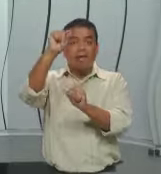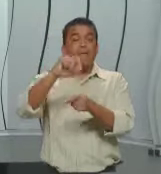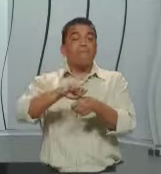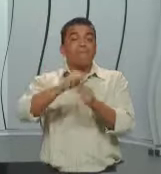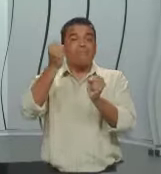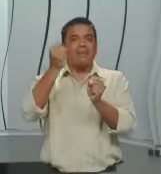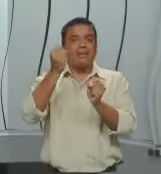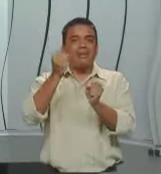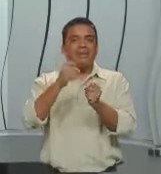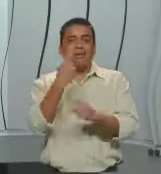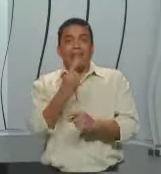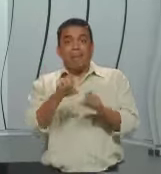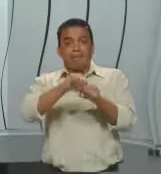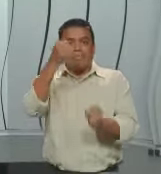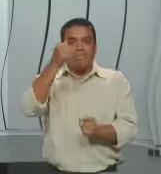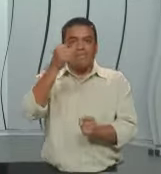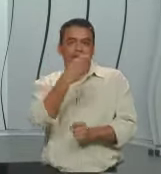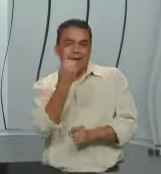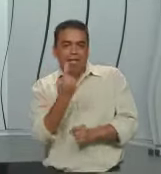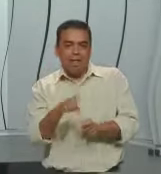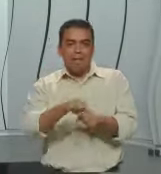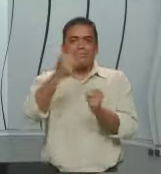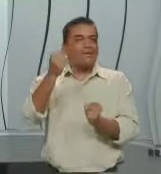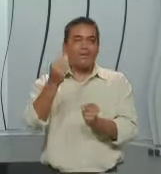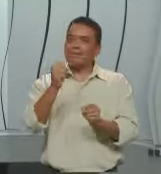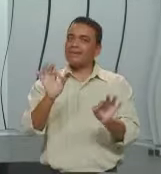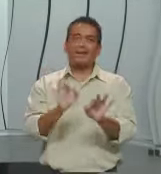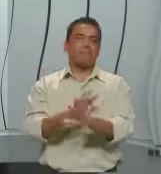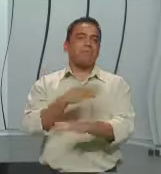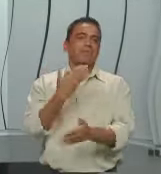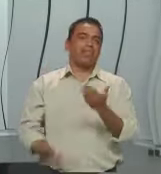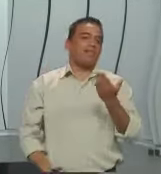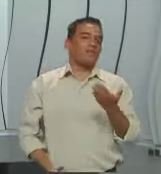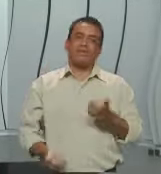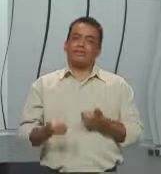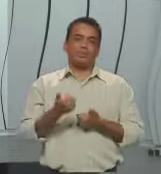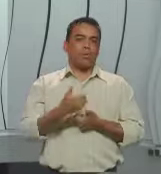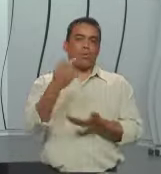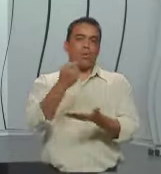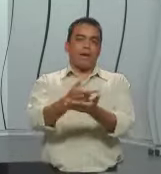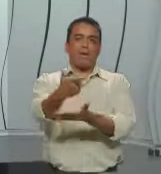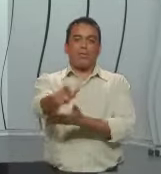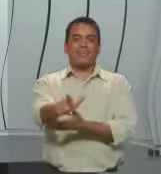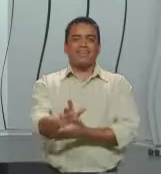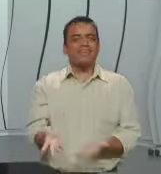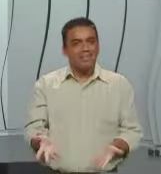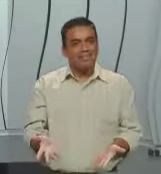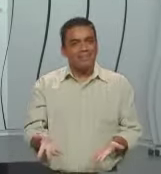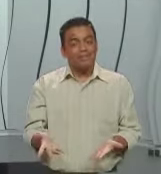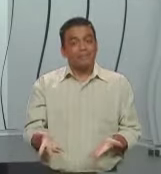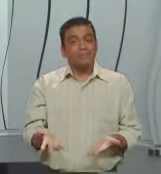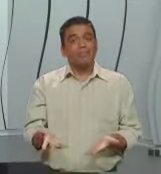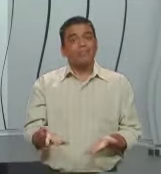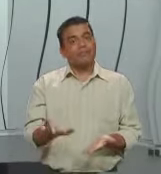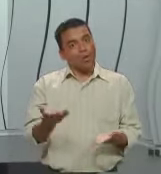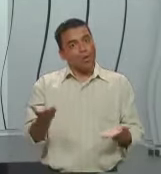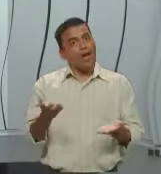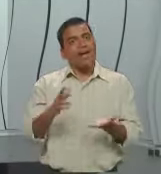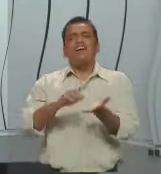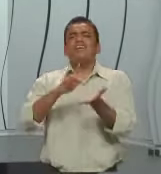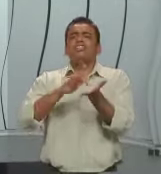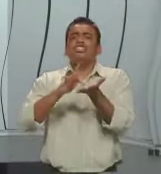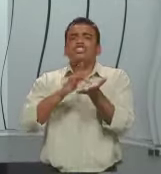tipo quebrava a mola. Então, não funcionava mais, você tinha que realmente substituir o equipamento. Então, gente, no digital isso não acontece. Provavelmente